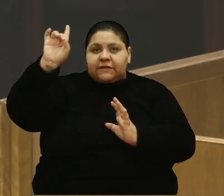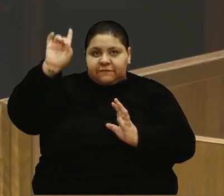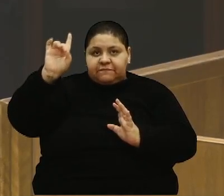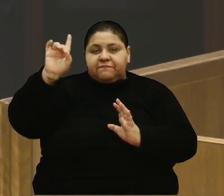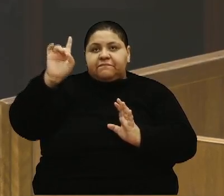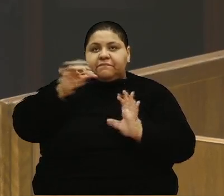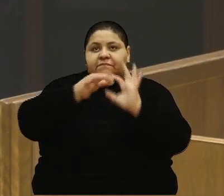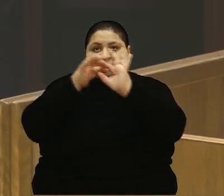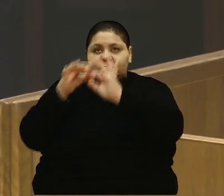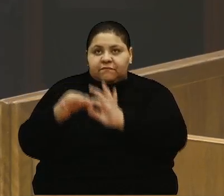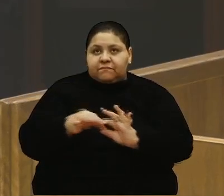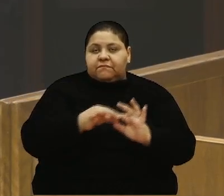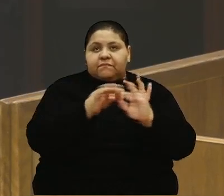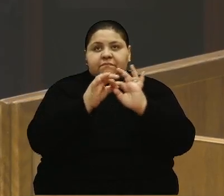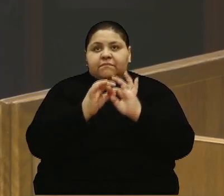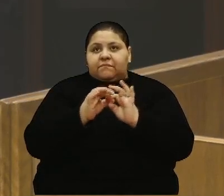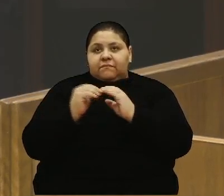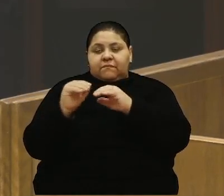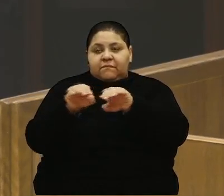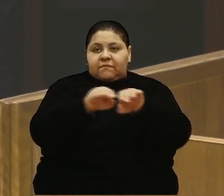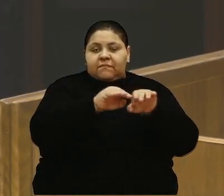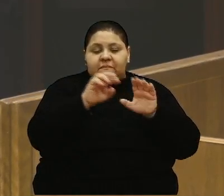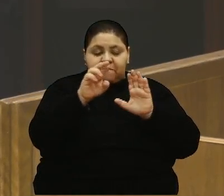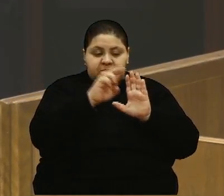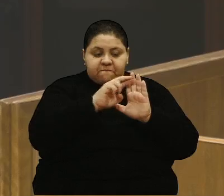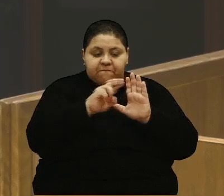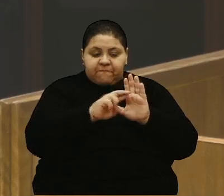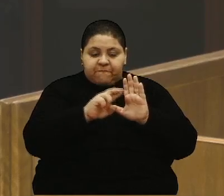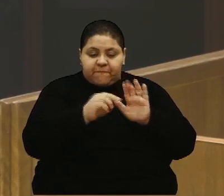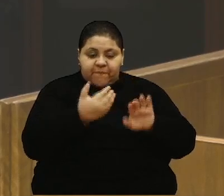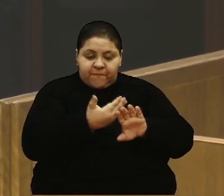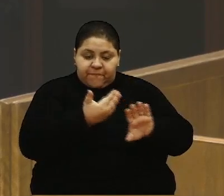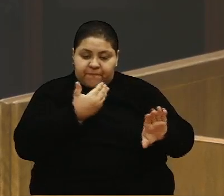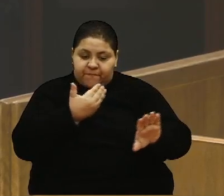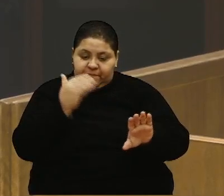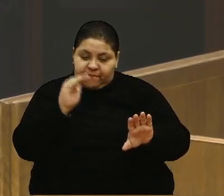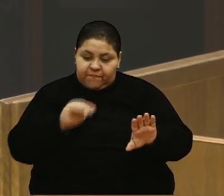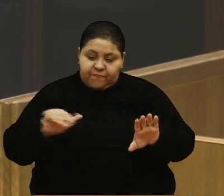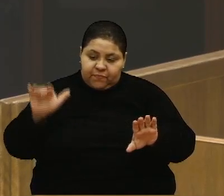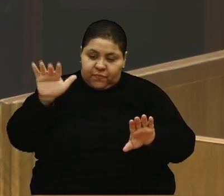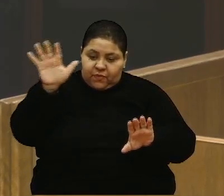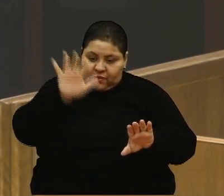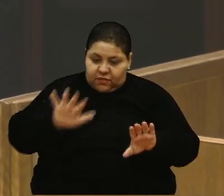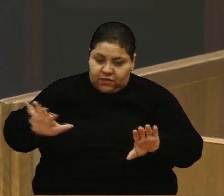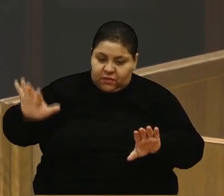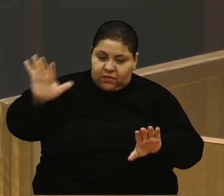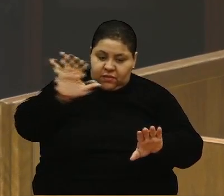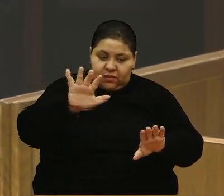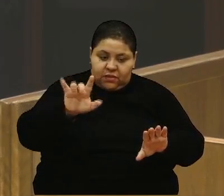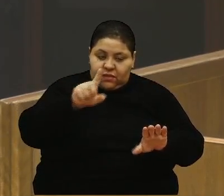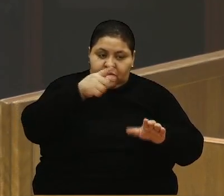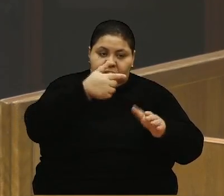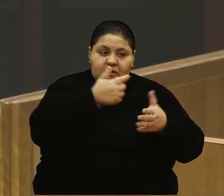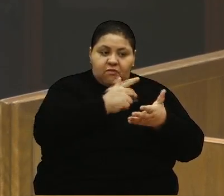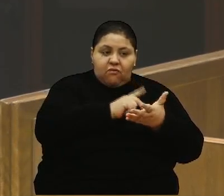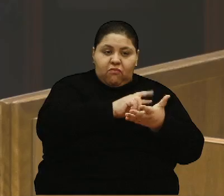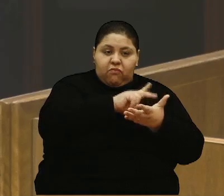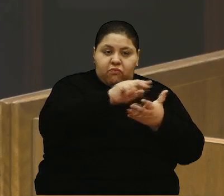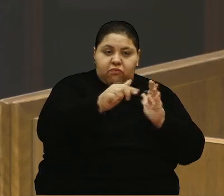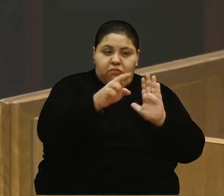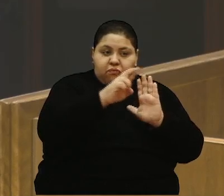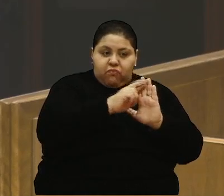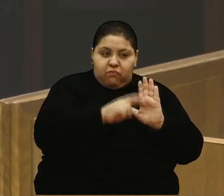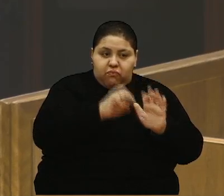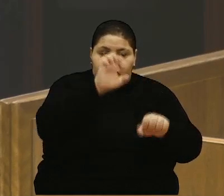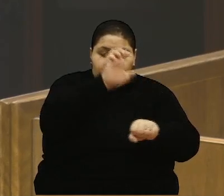A unificação e padronização das regras de licenciamento em nível nacional, em vez de múltiplas normativas estaduais